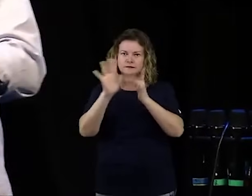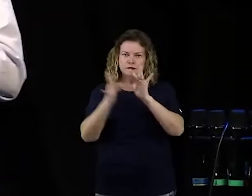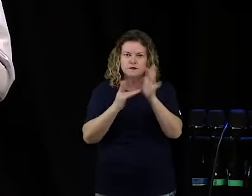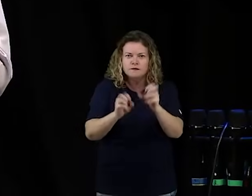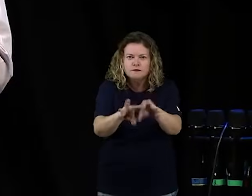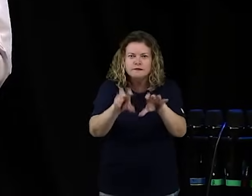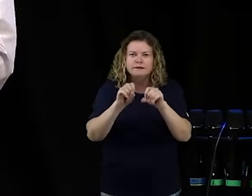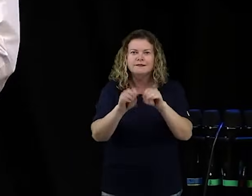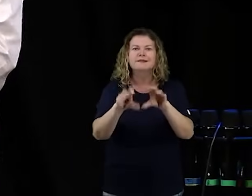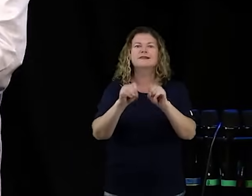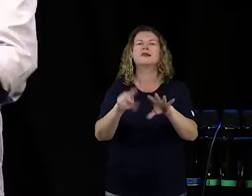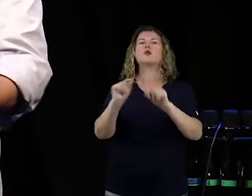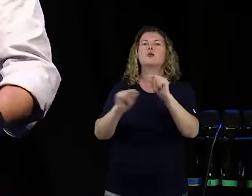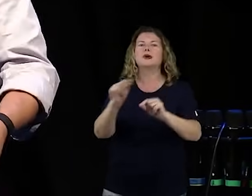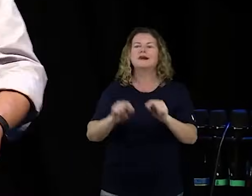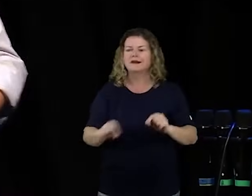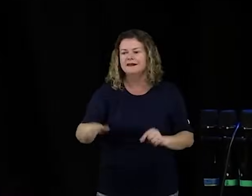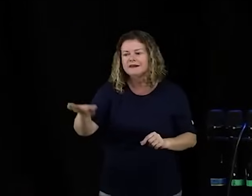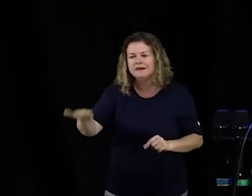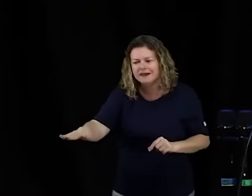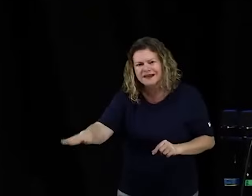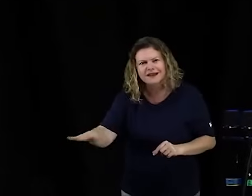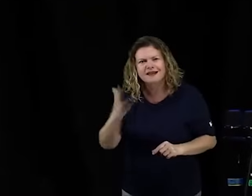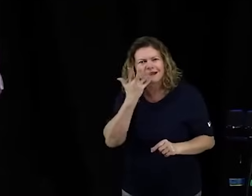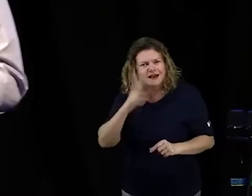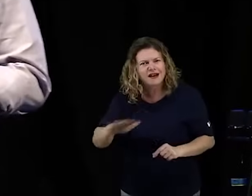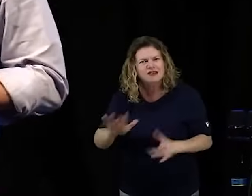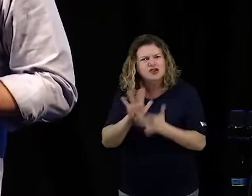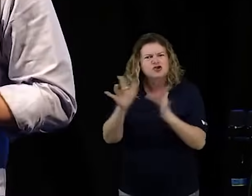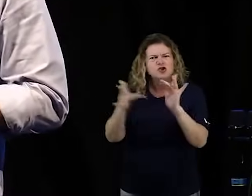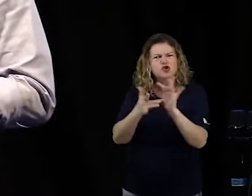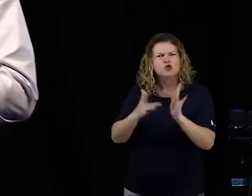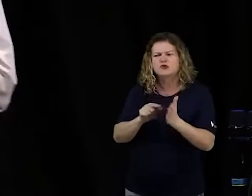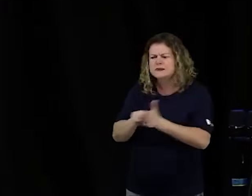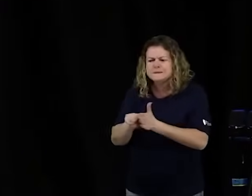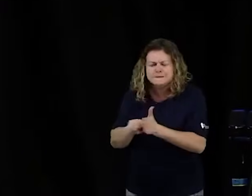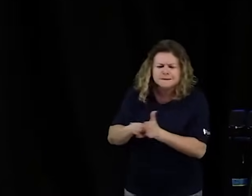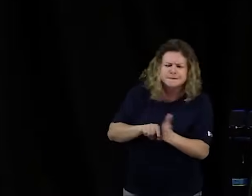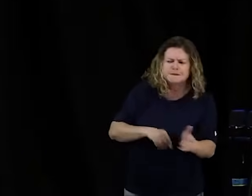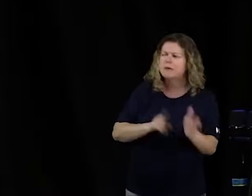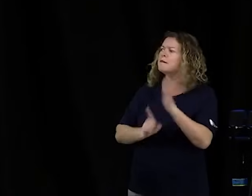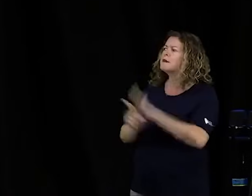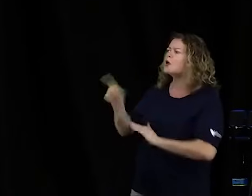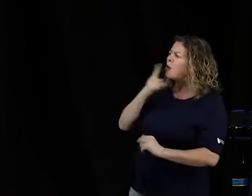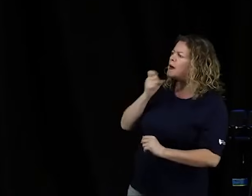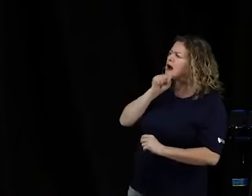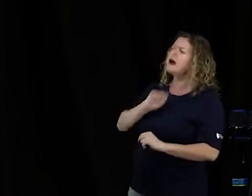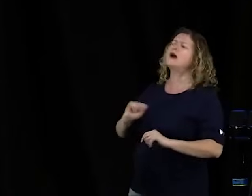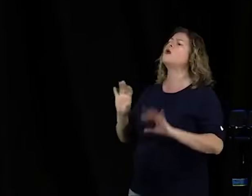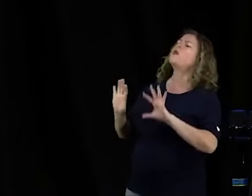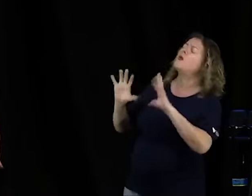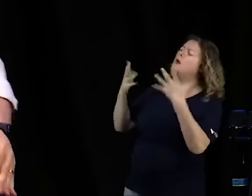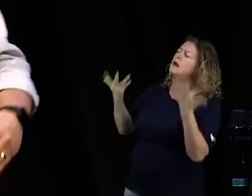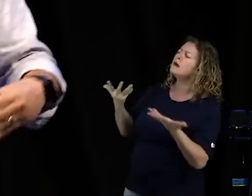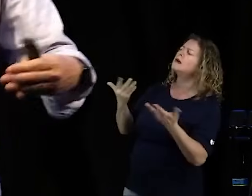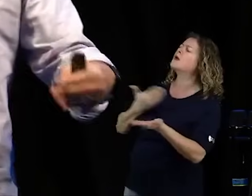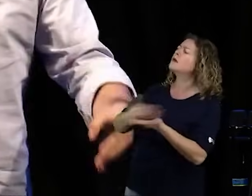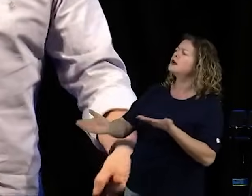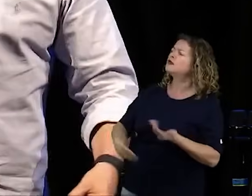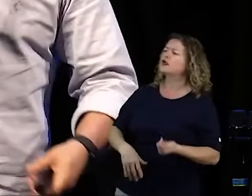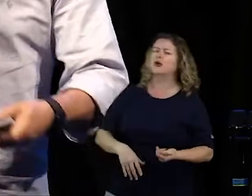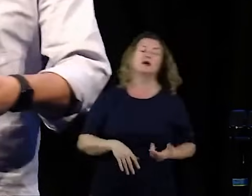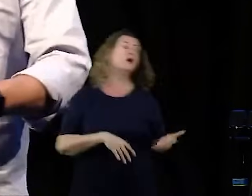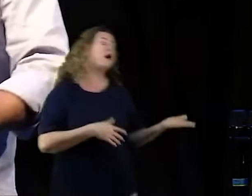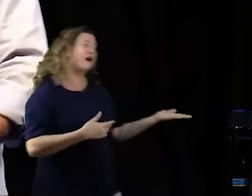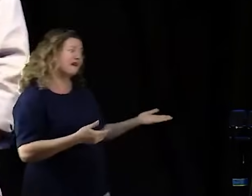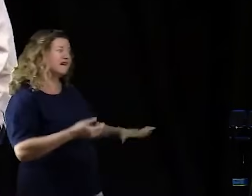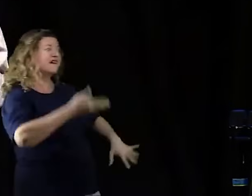investigar aquela criança endemoniada Ele pergunta desde quando acontece isso com o menino e o pai responde desde a